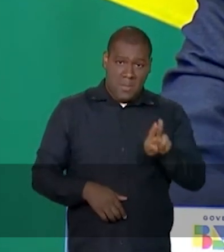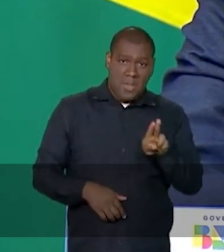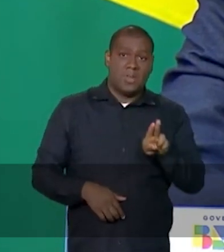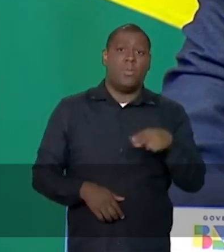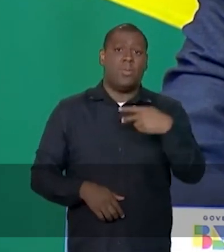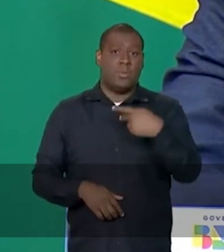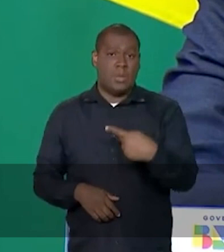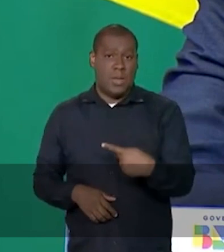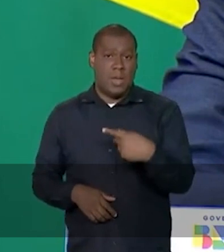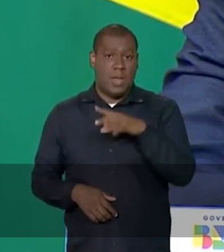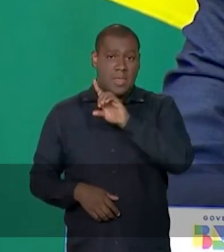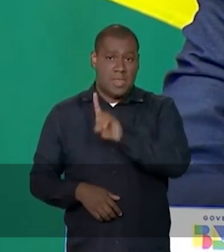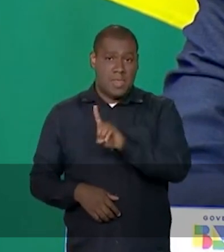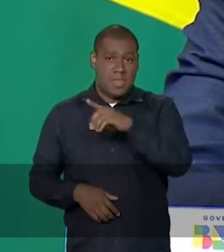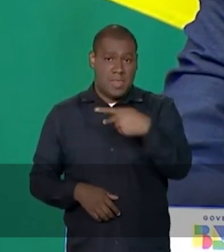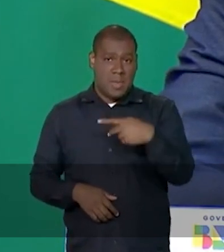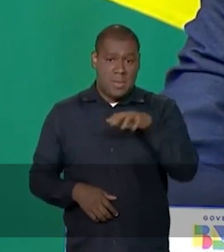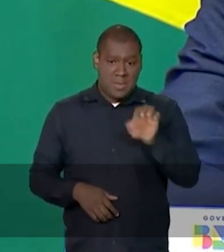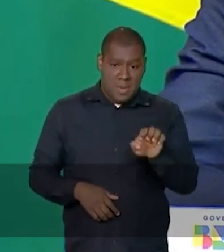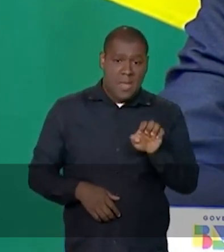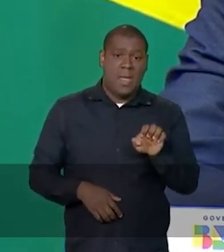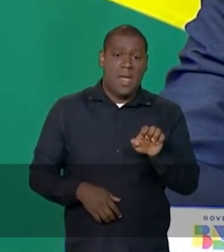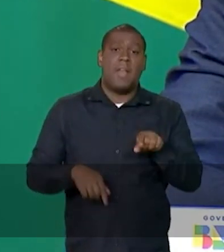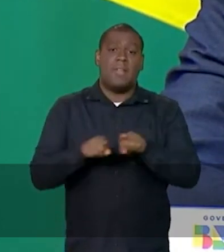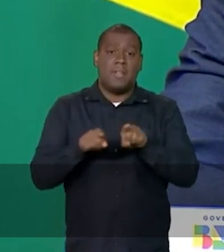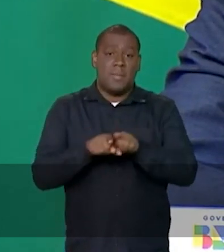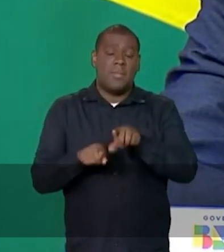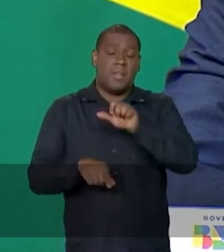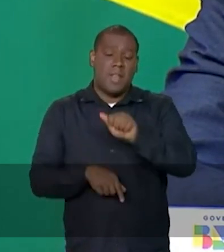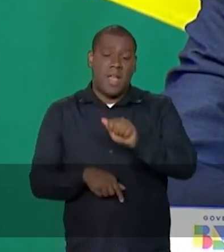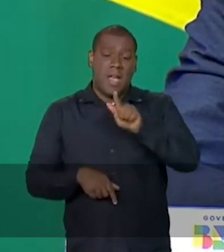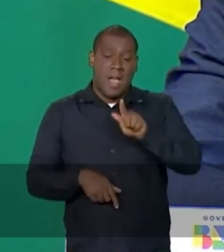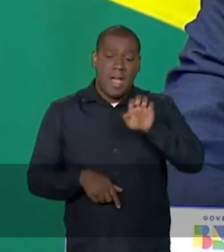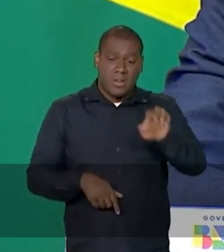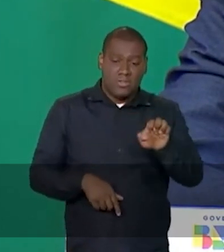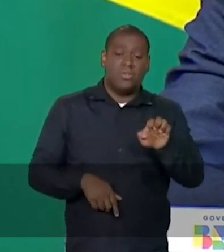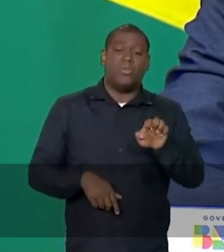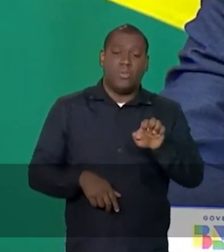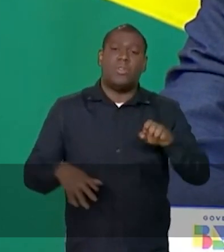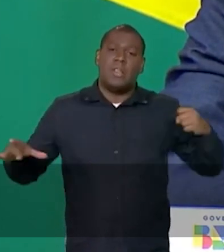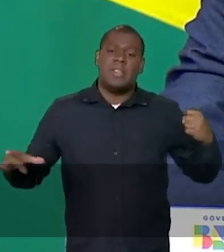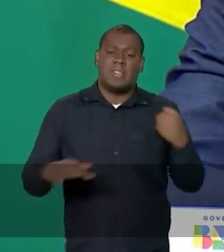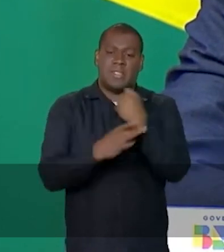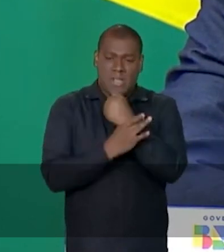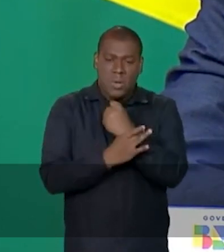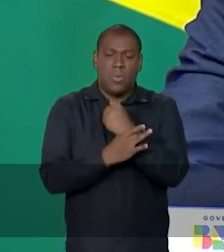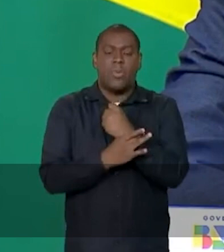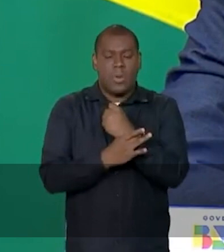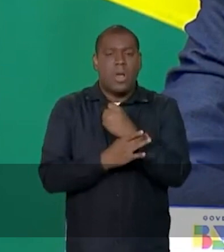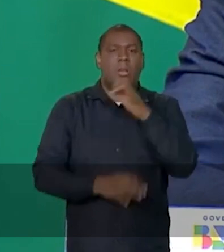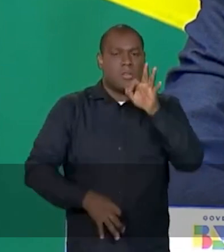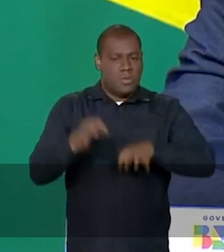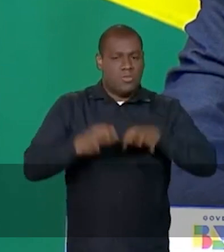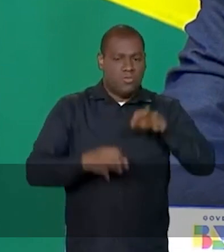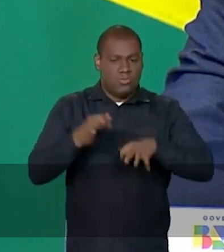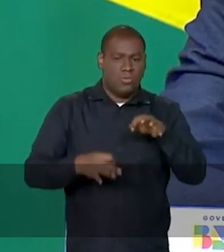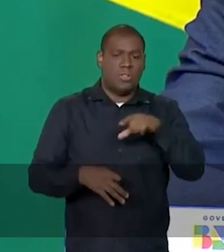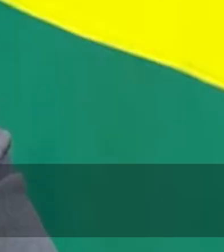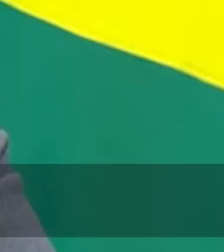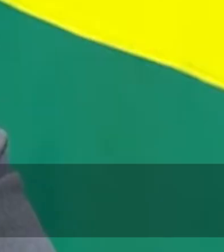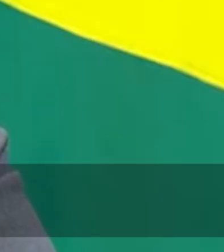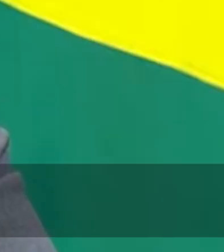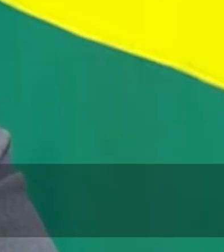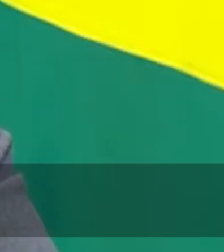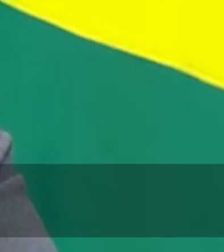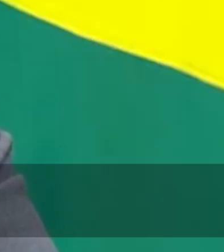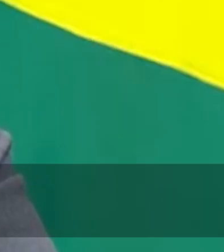União e pela Advocacia-Geral da União, nos dá esse respaldo jurídico importante que a gente precisava para tomar essa decisão de adiamento.